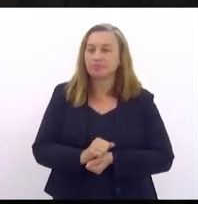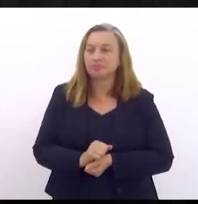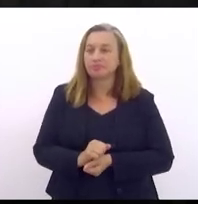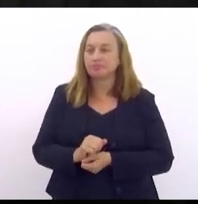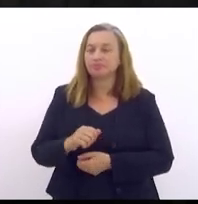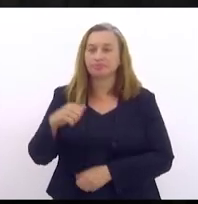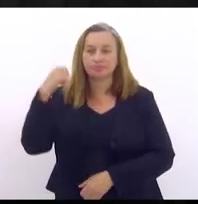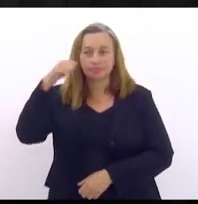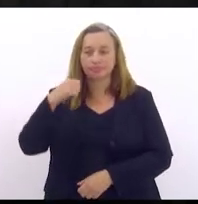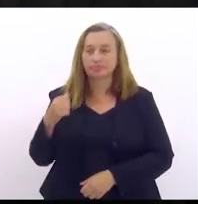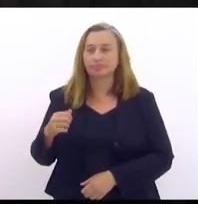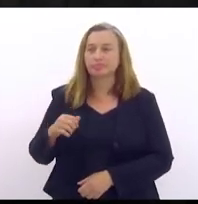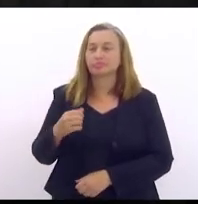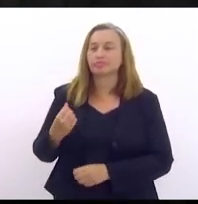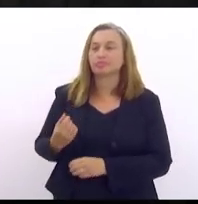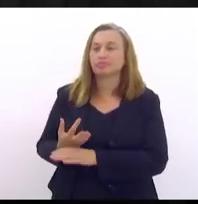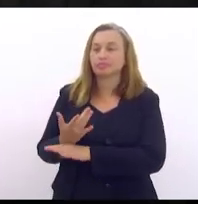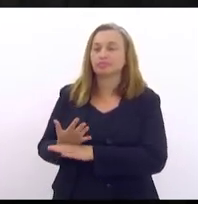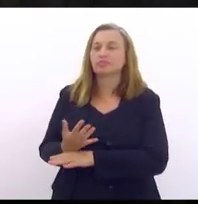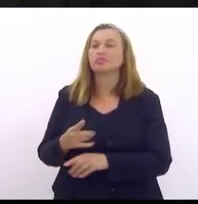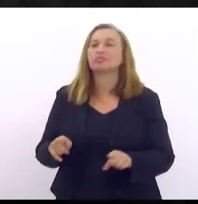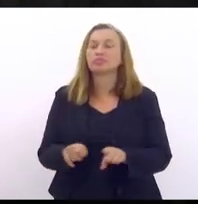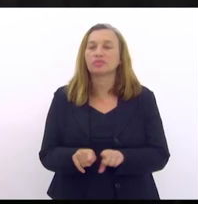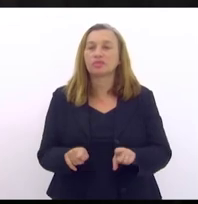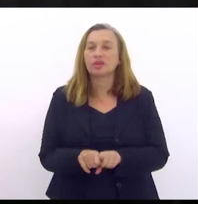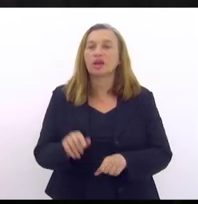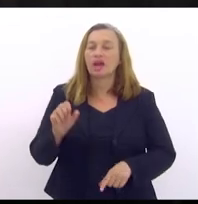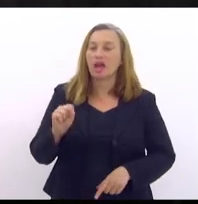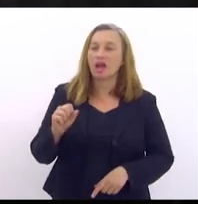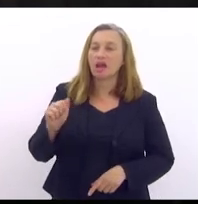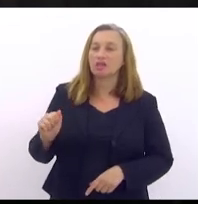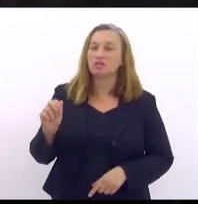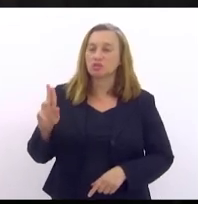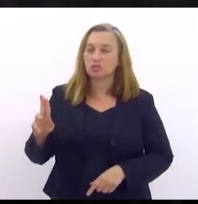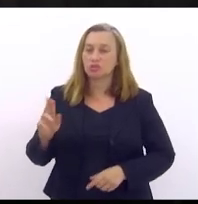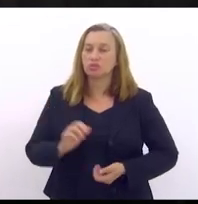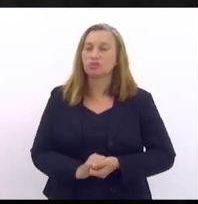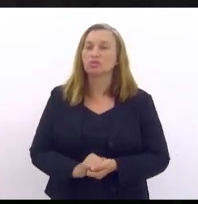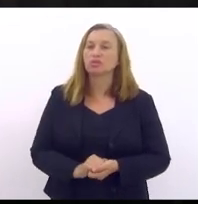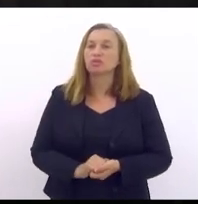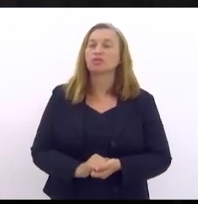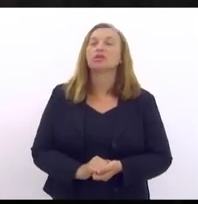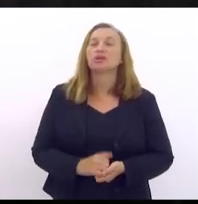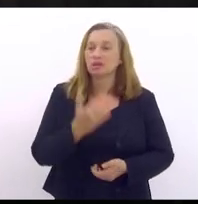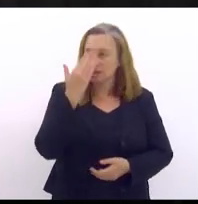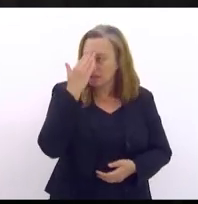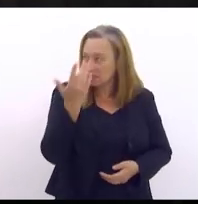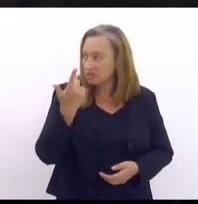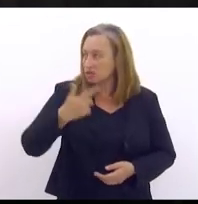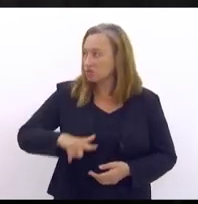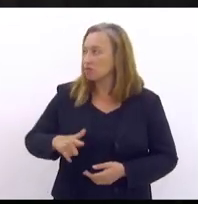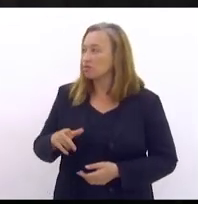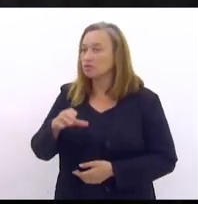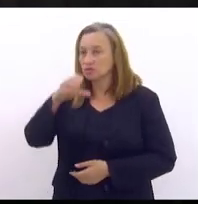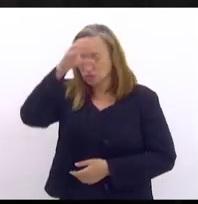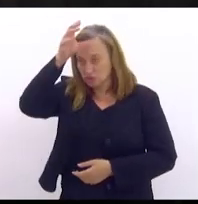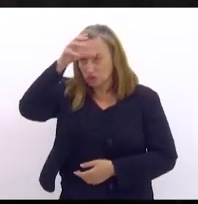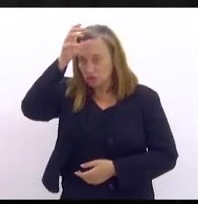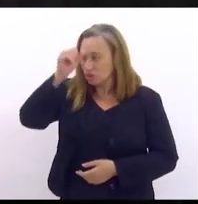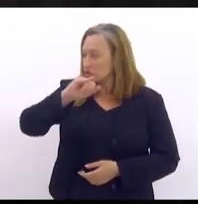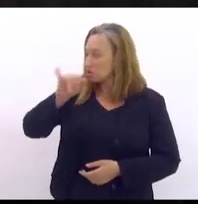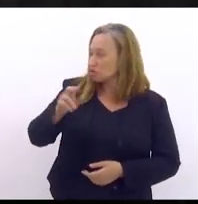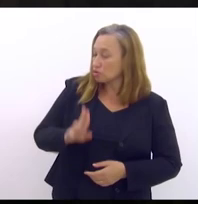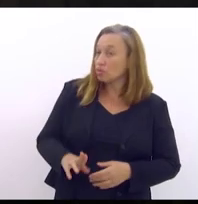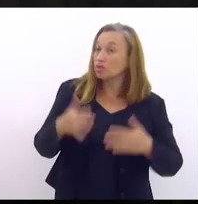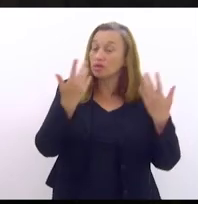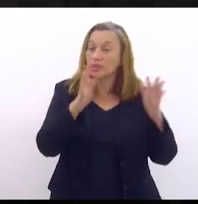e, finalmente, a ASO, que é a Associação de Artesãos da Zona Oeste. Então, eu queria mais uma vez agradecer, Tia Ju, e saudar todos